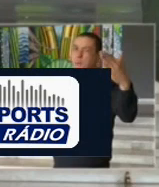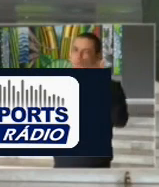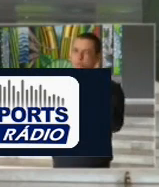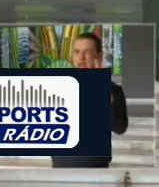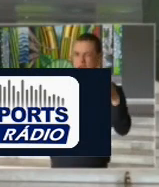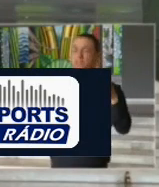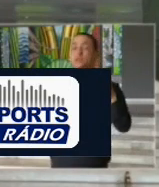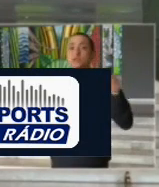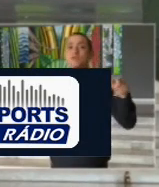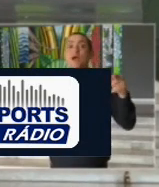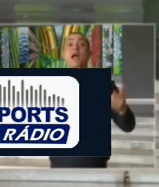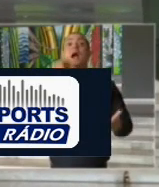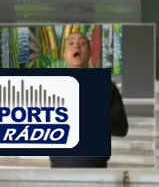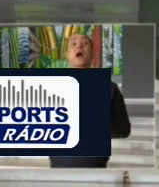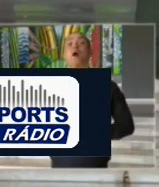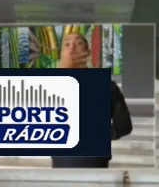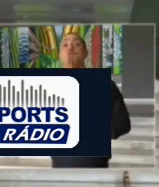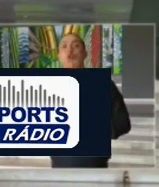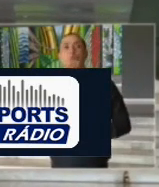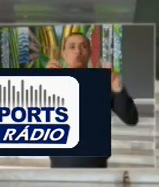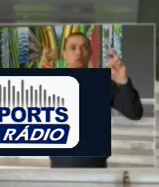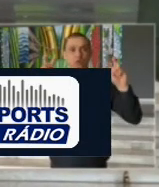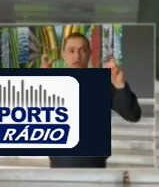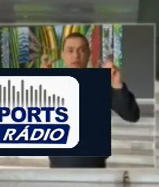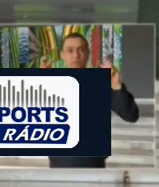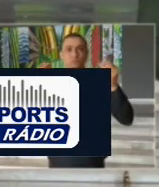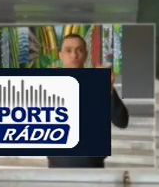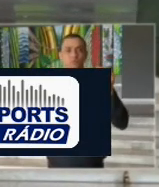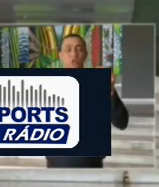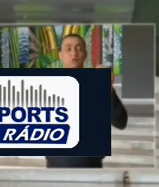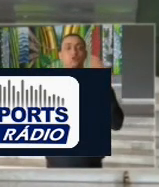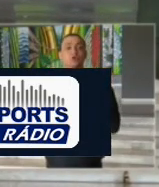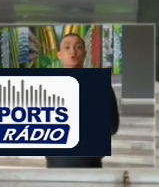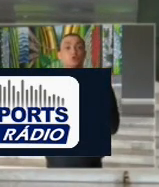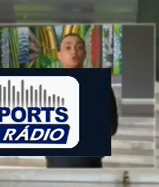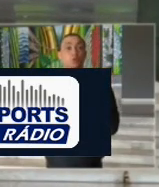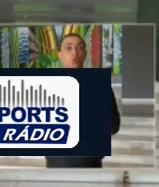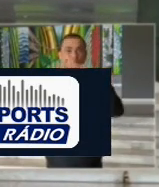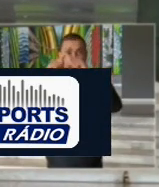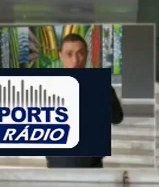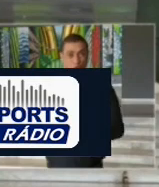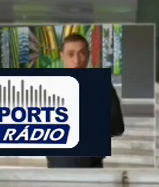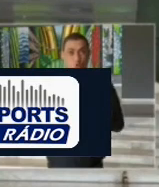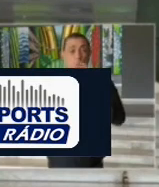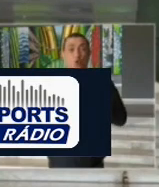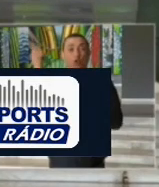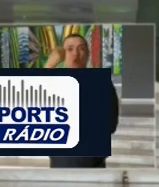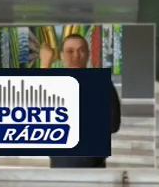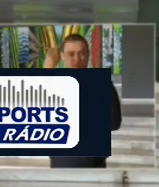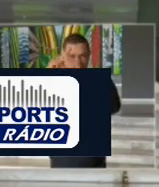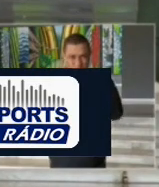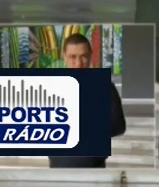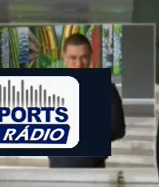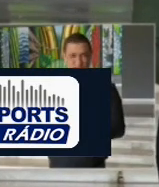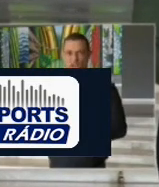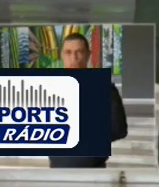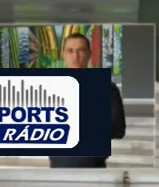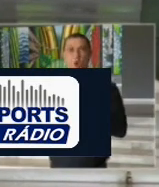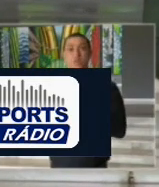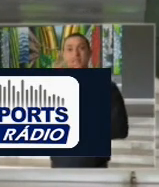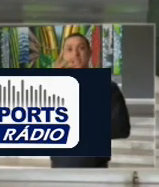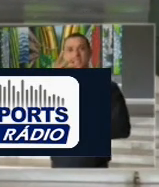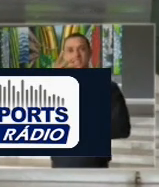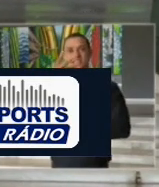tardar, teremos uma posição relativamente à conclusão do Campeonato Paulista de Futebol. Nós temos, se eu não me engano, são três